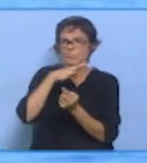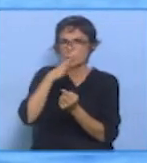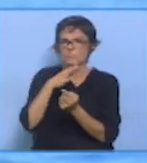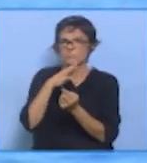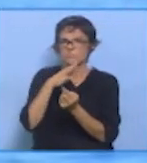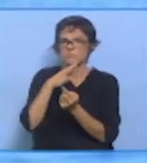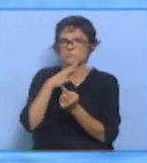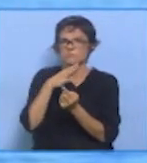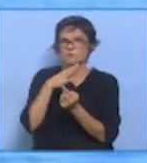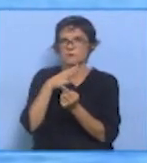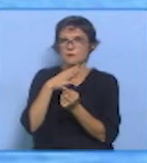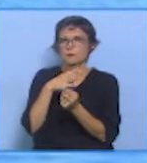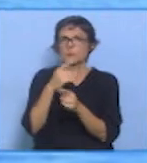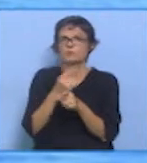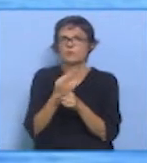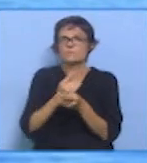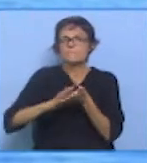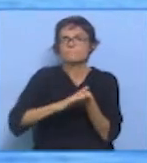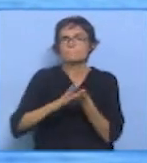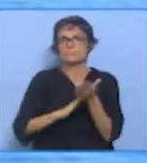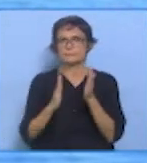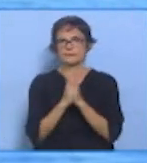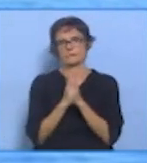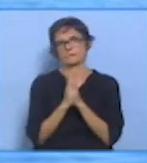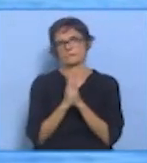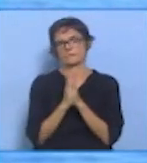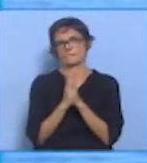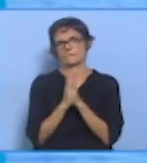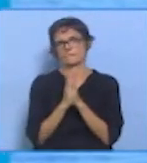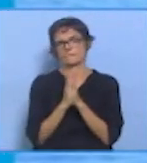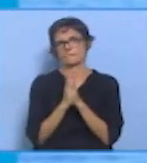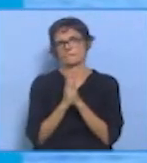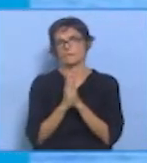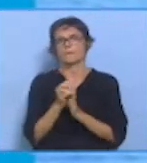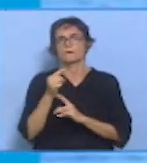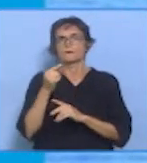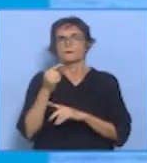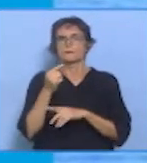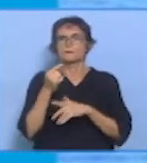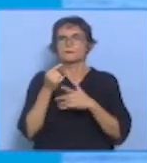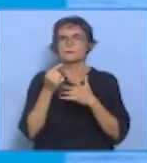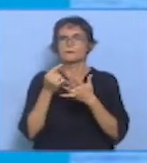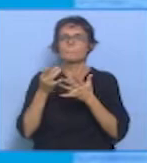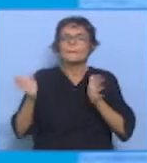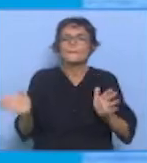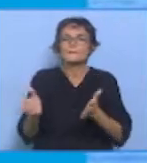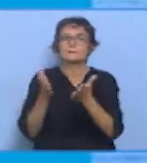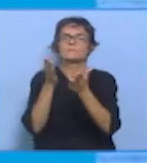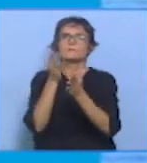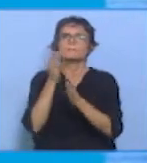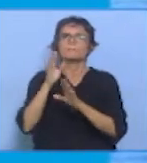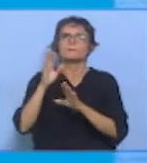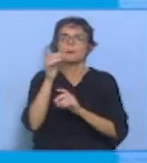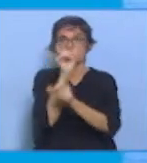fundamental na Igreja, para que tomassem conhecimento, para que os leigos também participassem deste movimento da